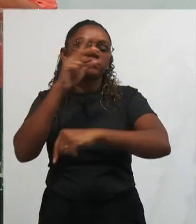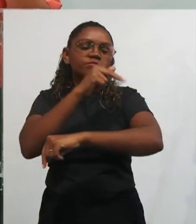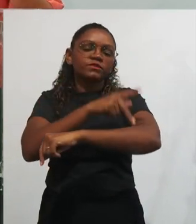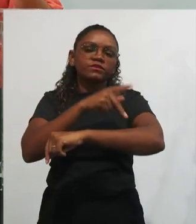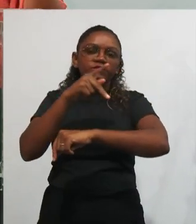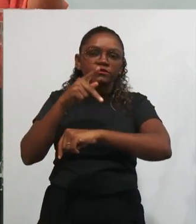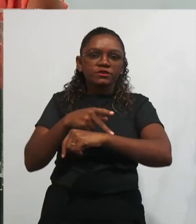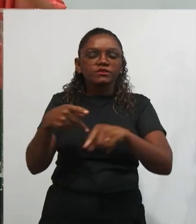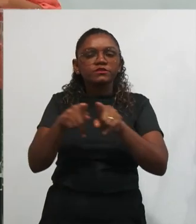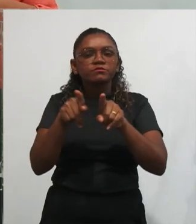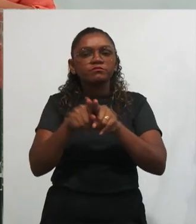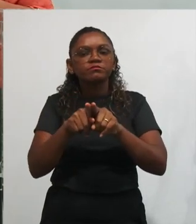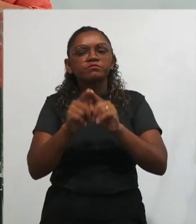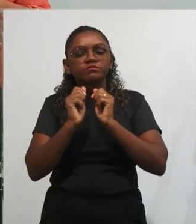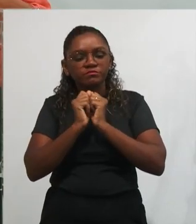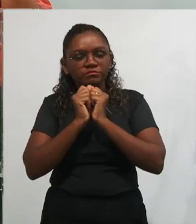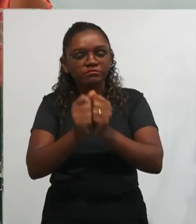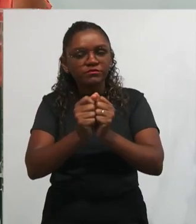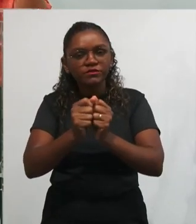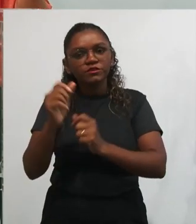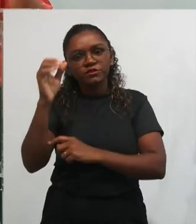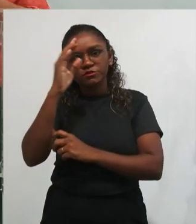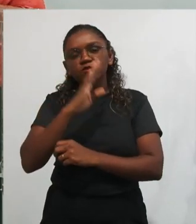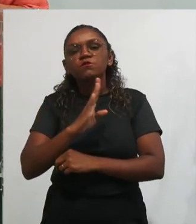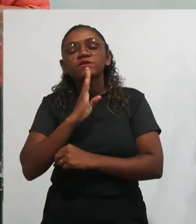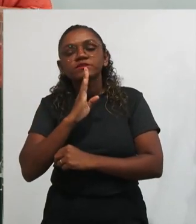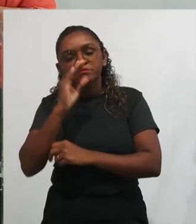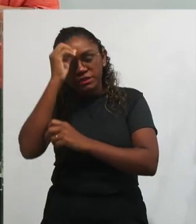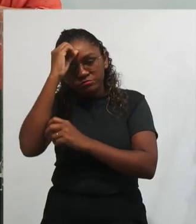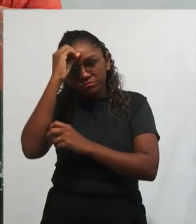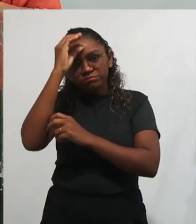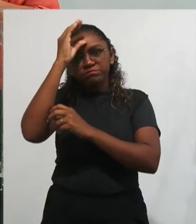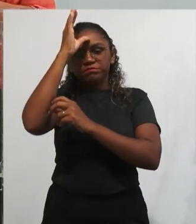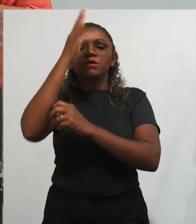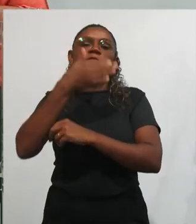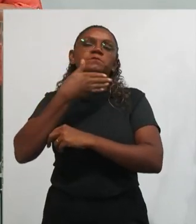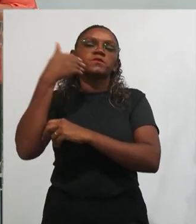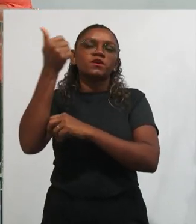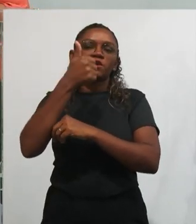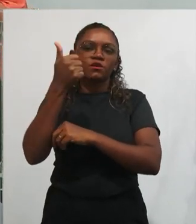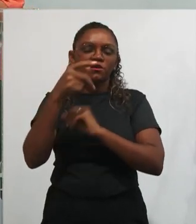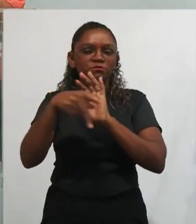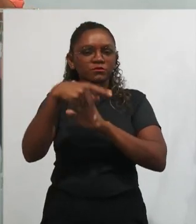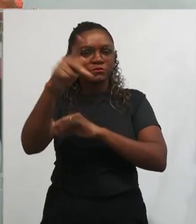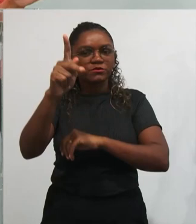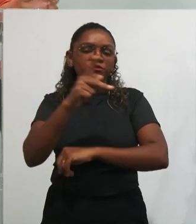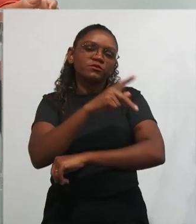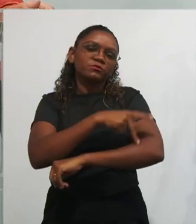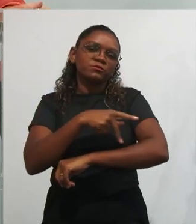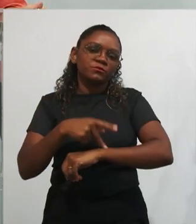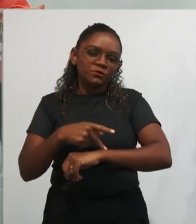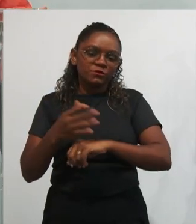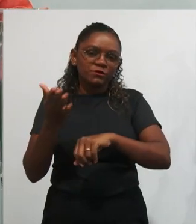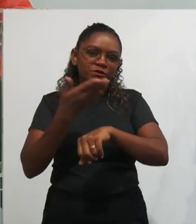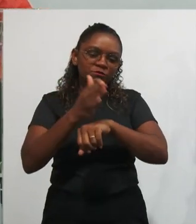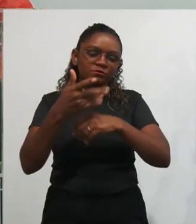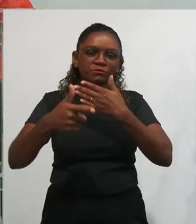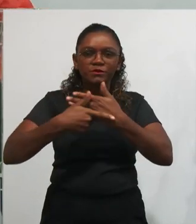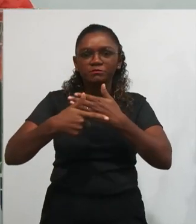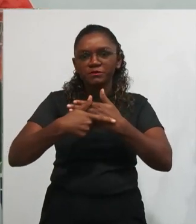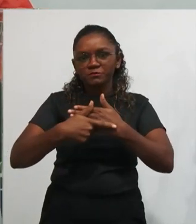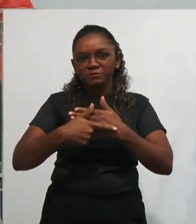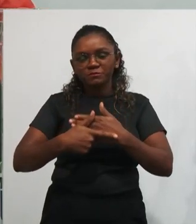você junto com esse conhecimento para que você se saia muito melhor no seu fazer pedagógico eu termino a minha aula por aqui e